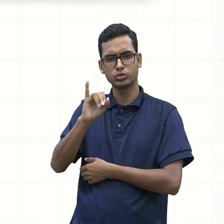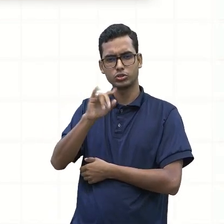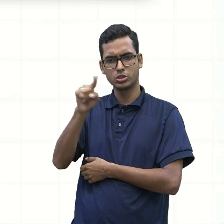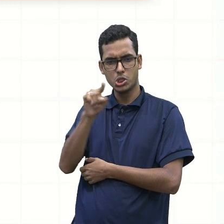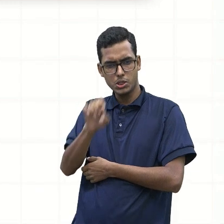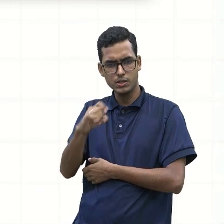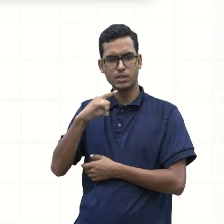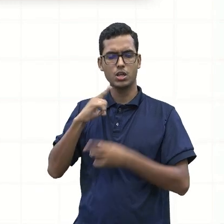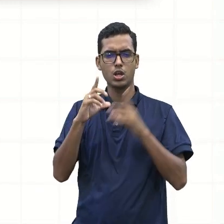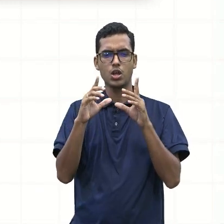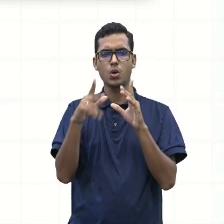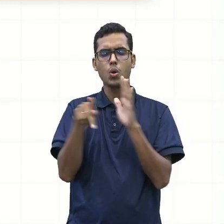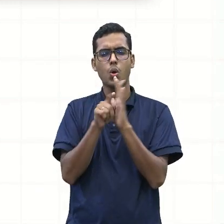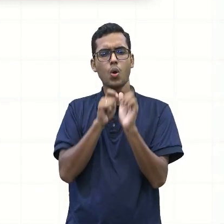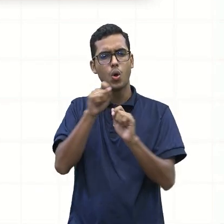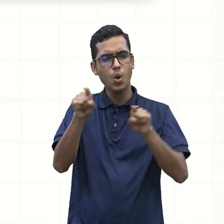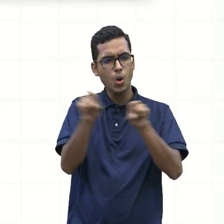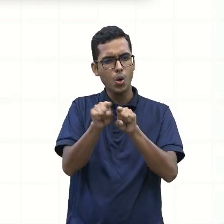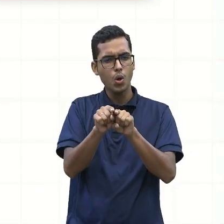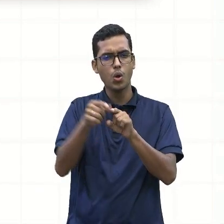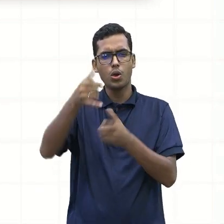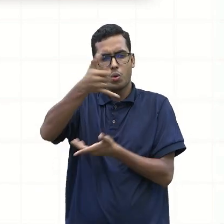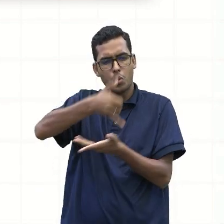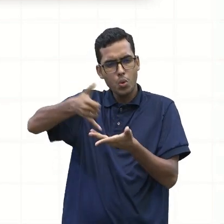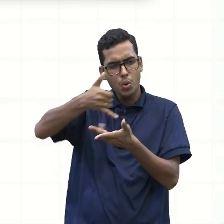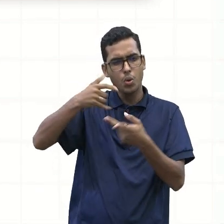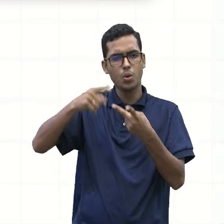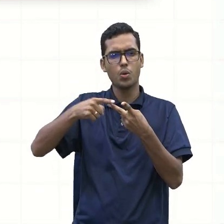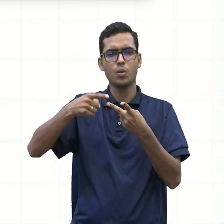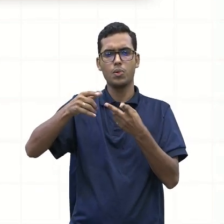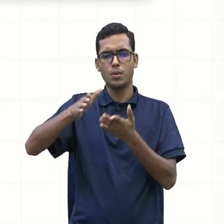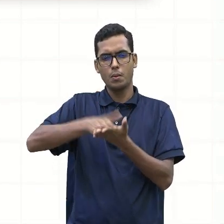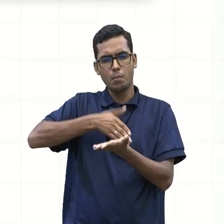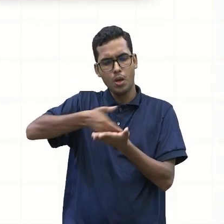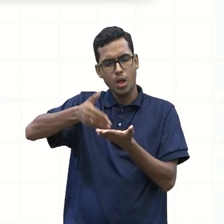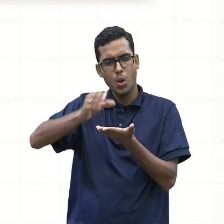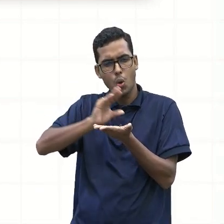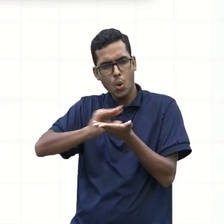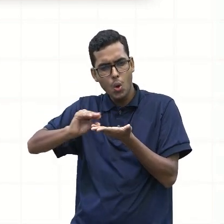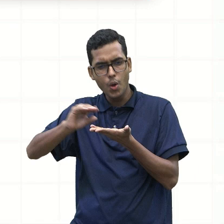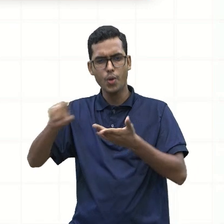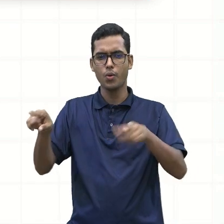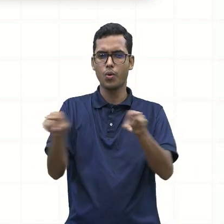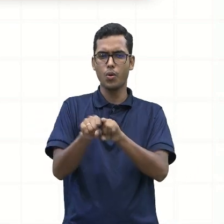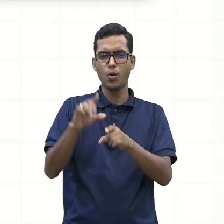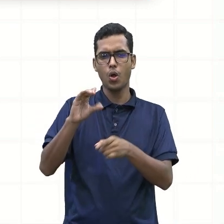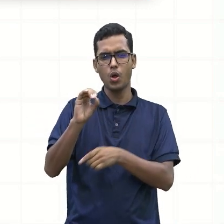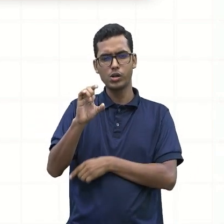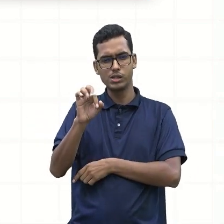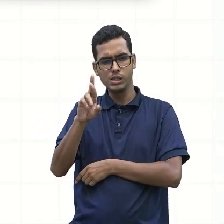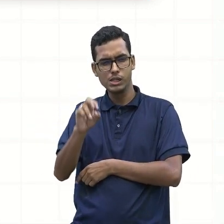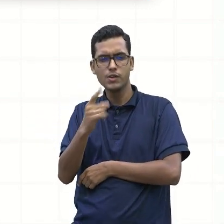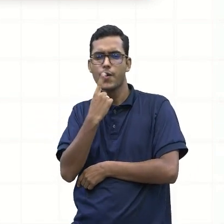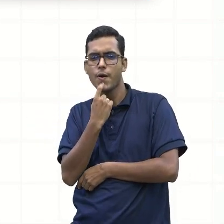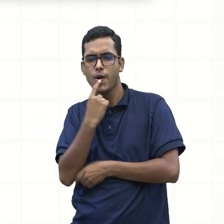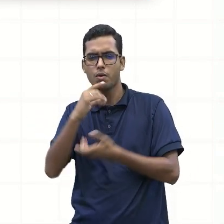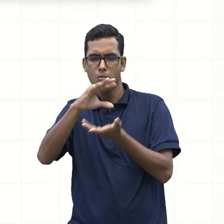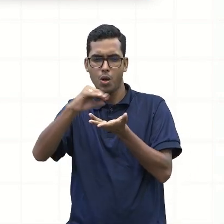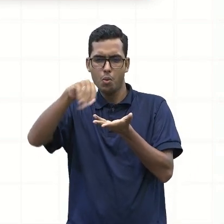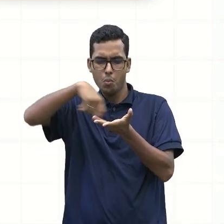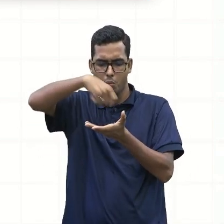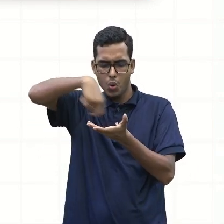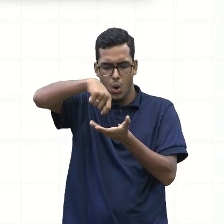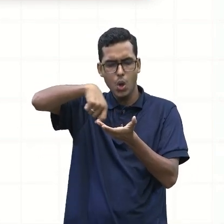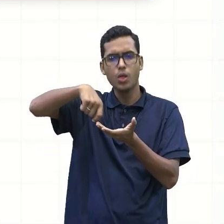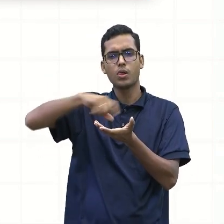vermelho, que é um pigmento da terra. Então, observem que tanto o rosto da mulher quanto o cabelo tem